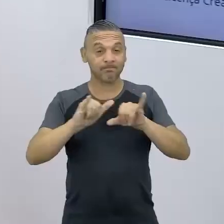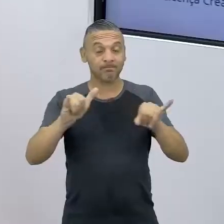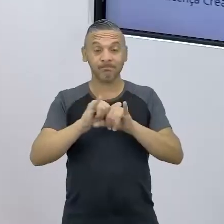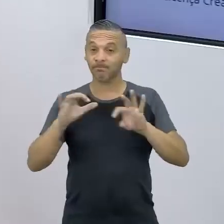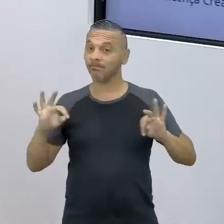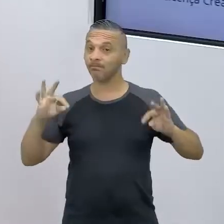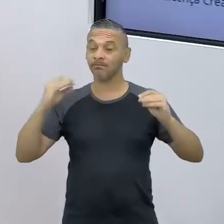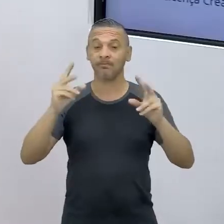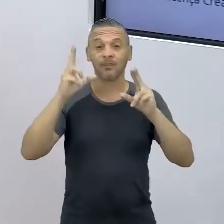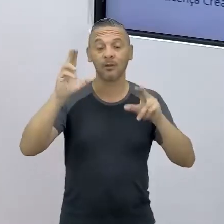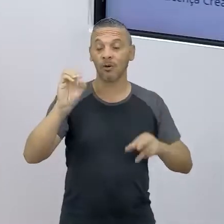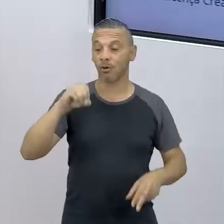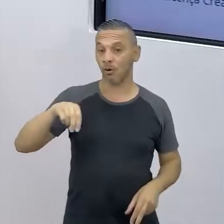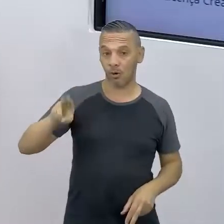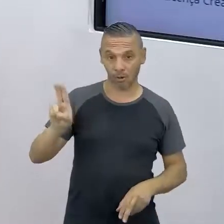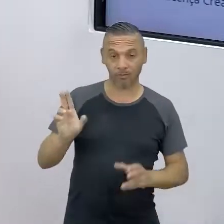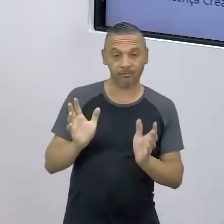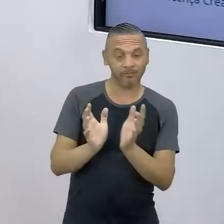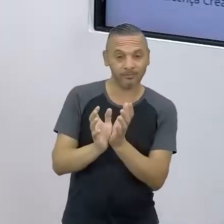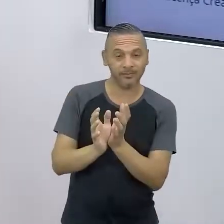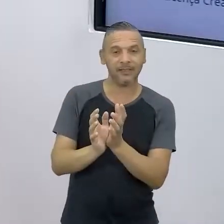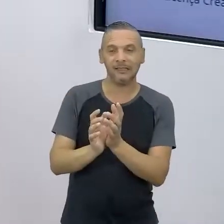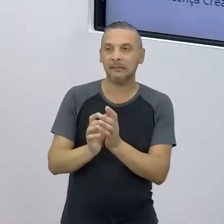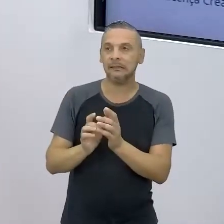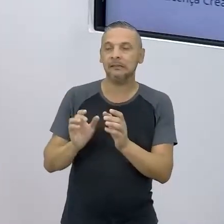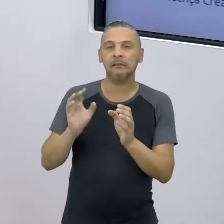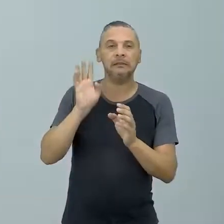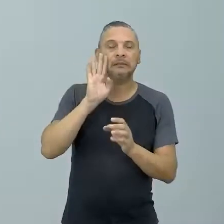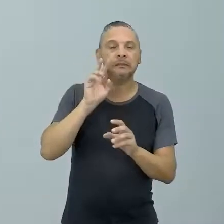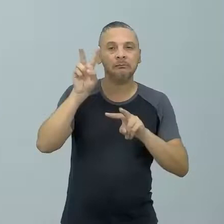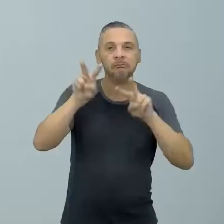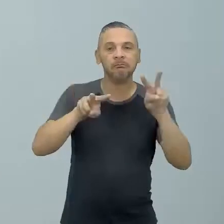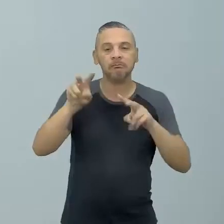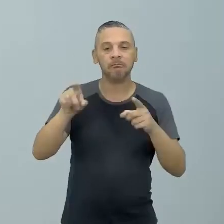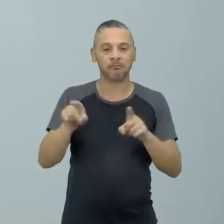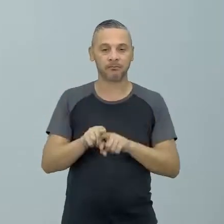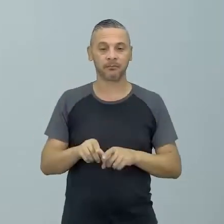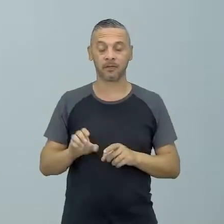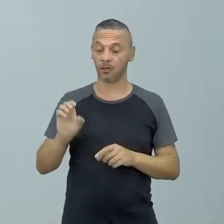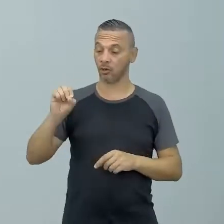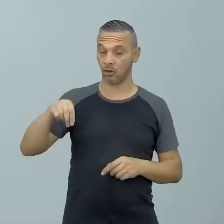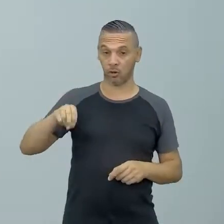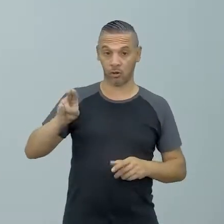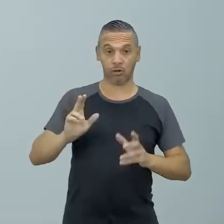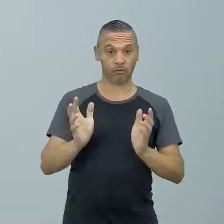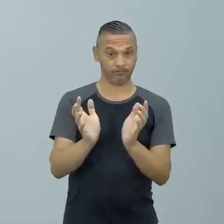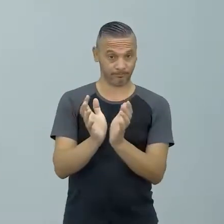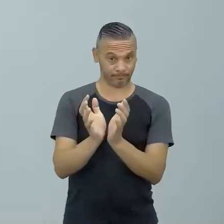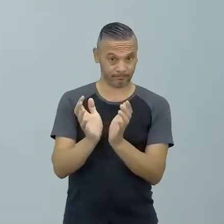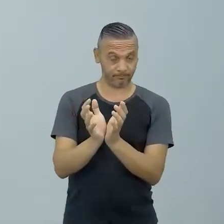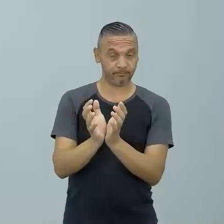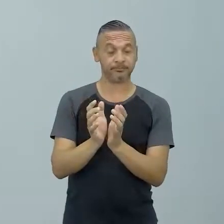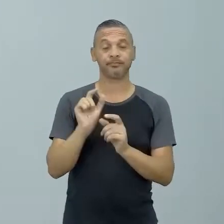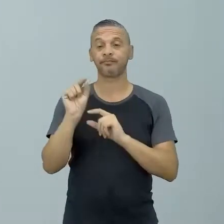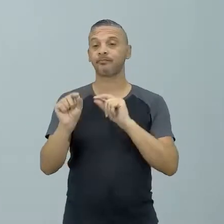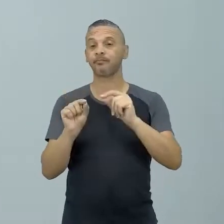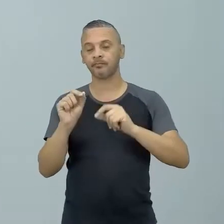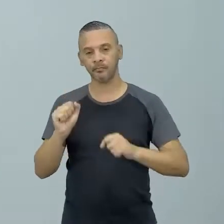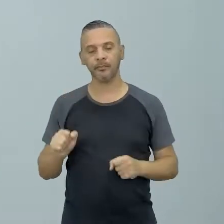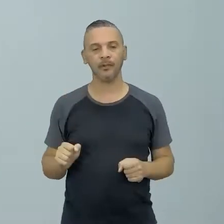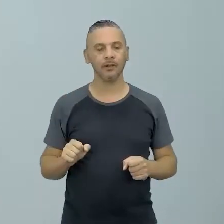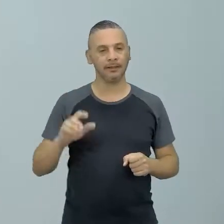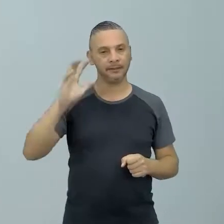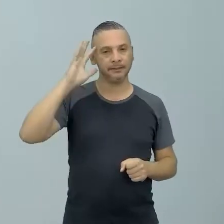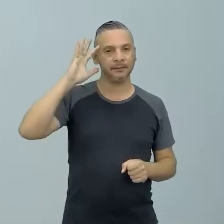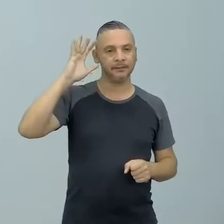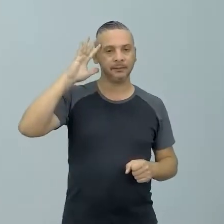a ONU fez, ia sair coisas muito dinâmicas. Inclusive, falando em ONU, né, pensando na diversidade global, é interessante